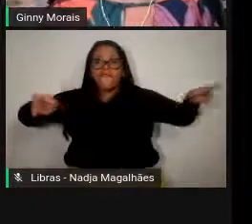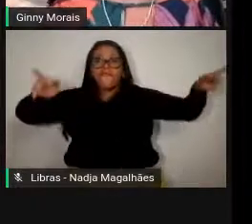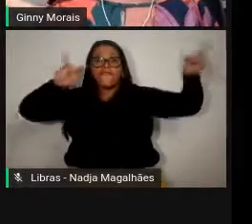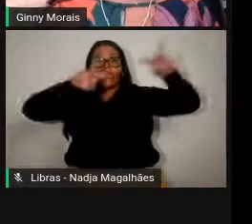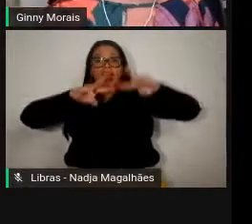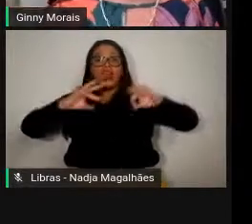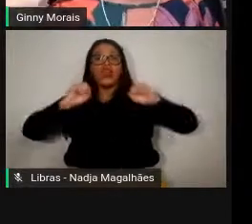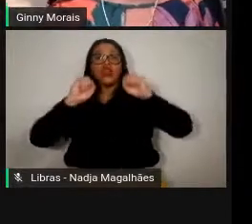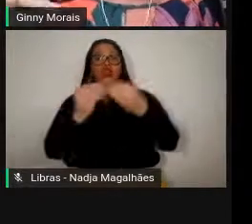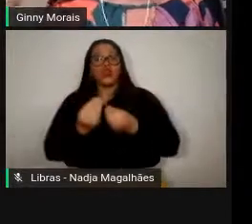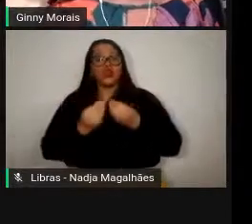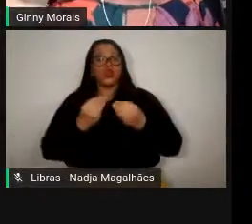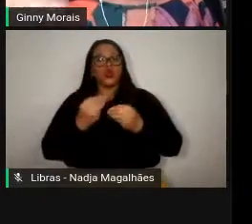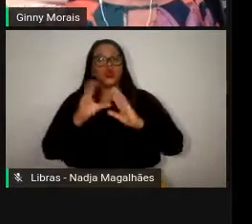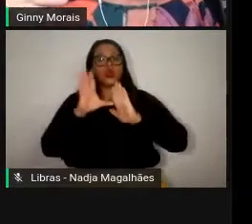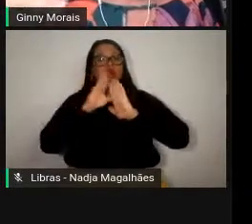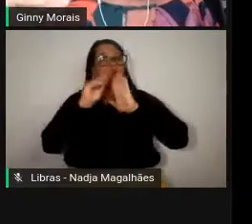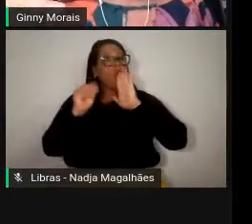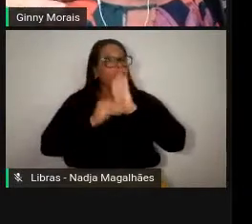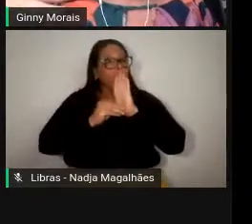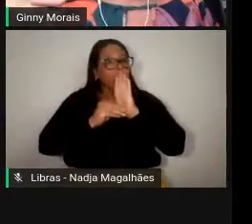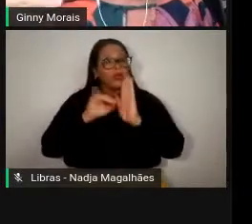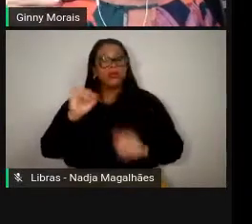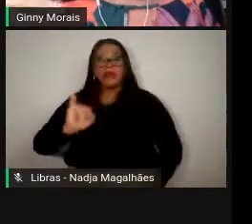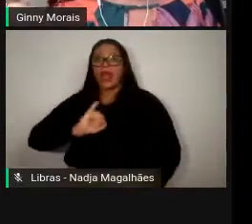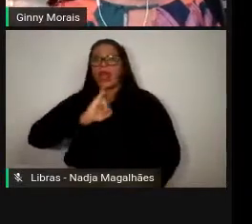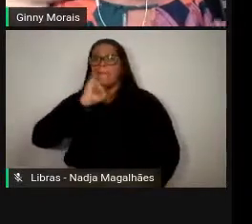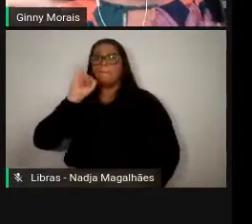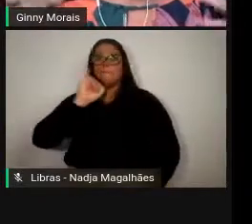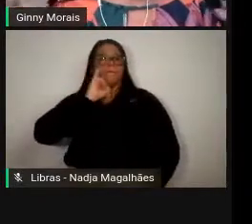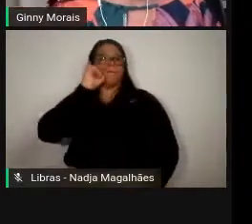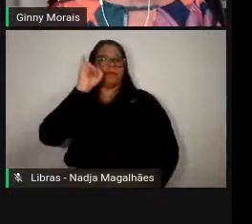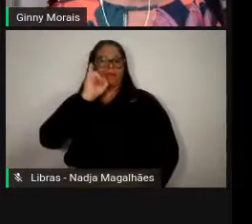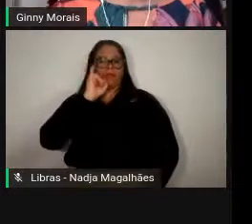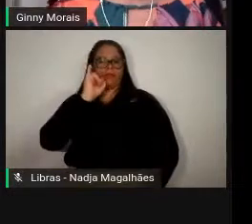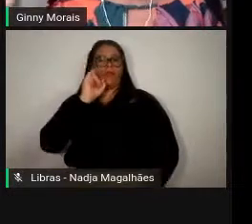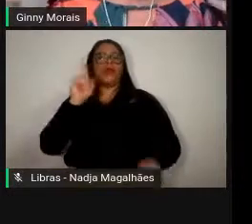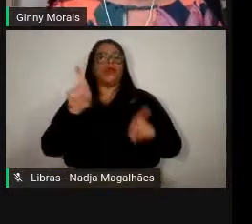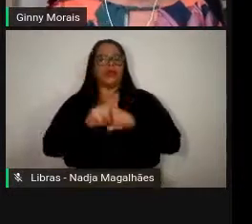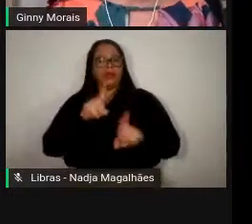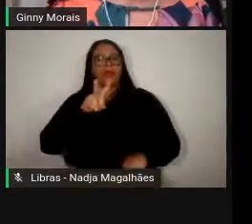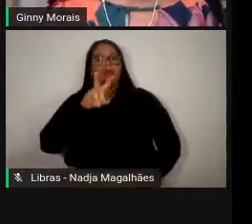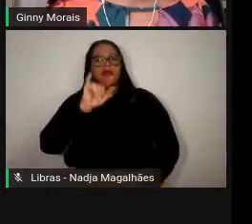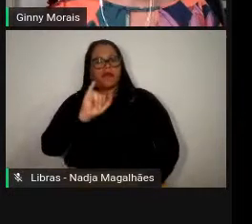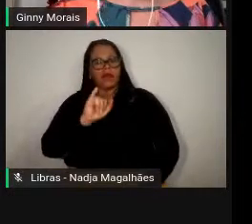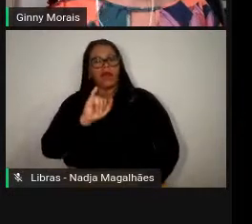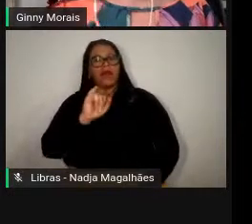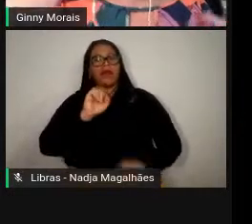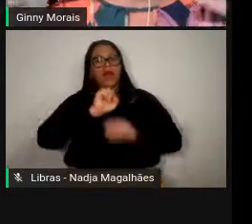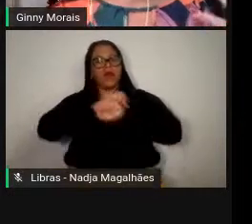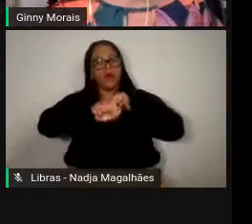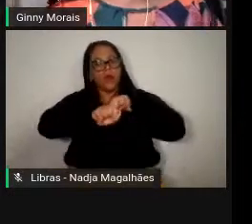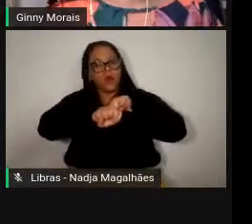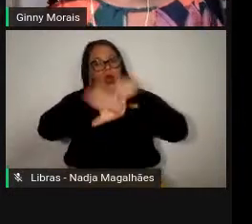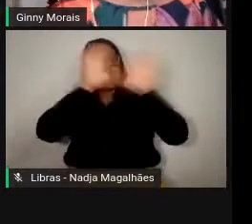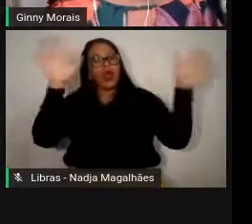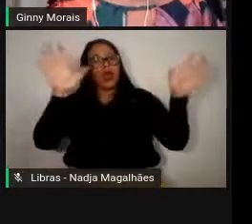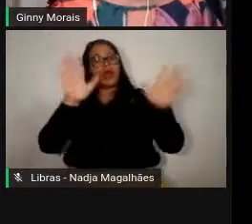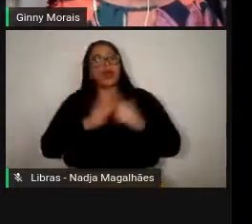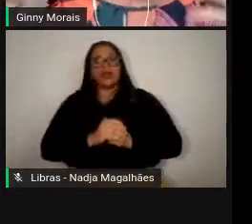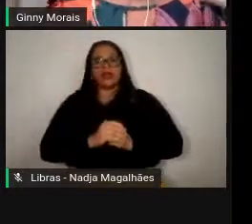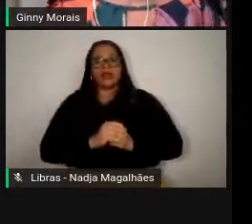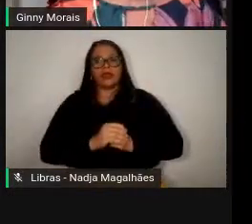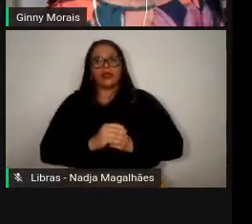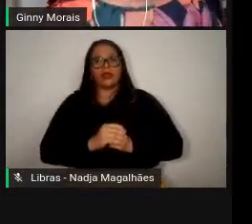altera o conteúdo que a gente enxerga das transmissões ao vivo, e elas também revelam transparência, também revelam publicidade